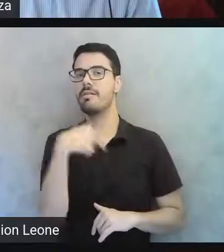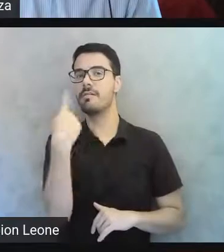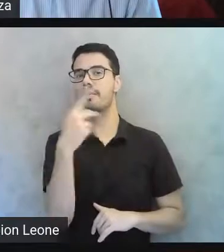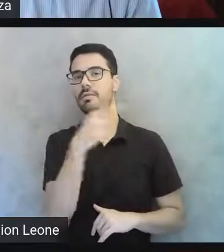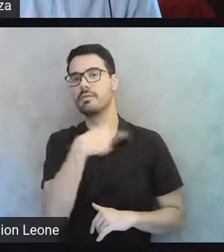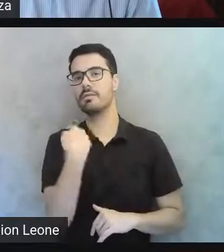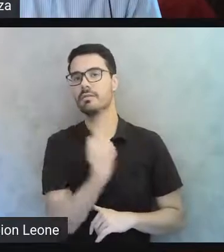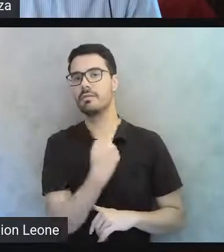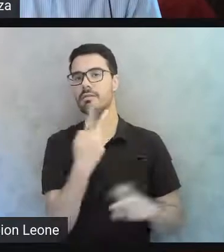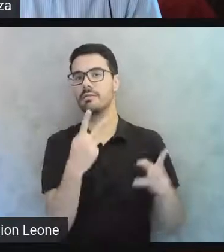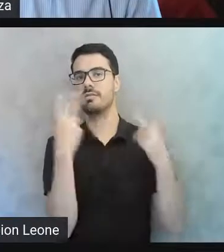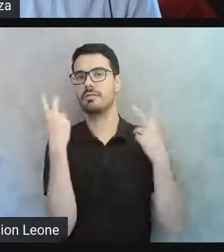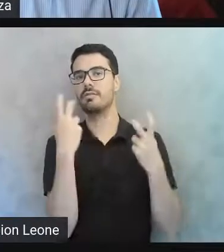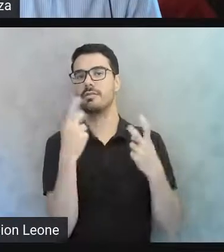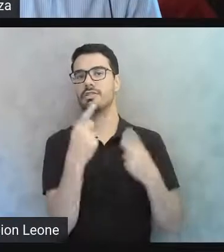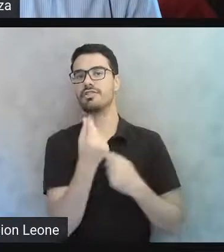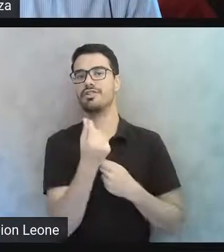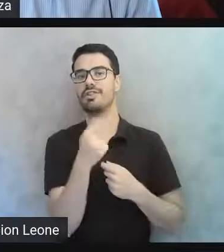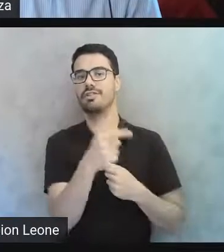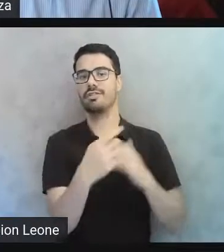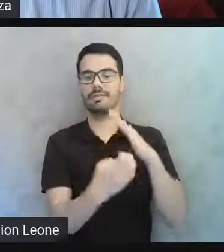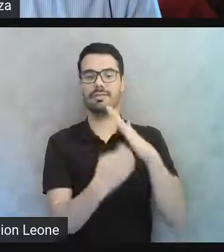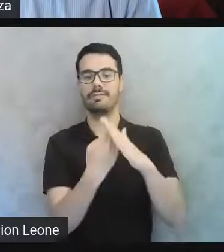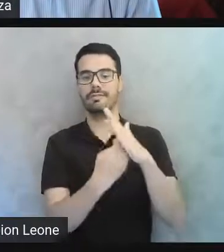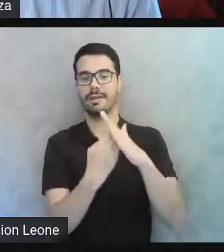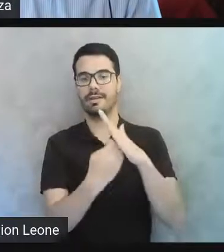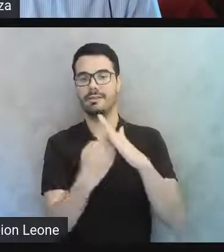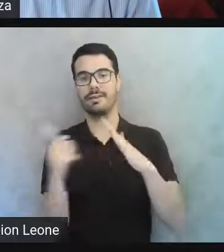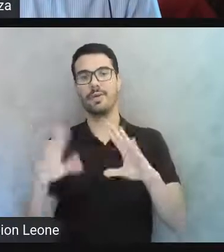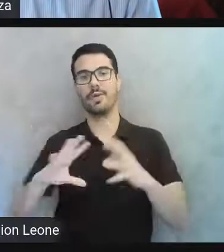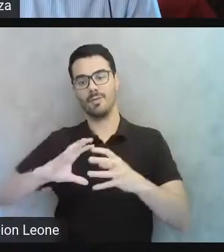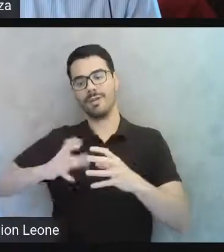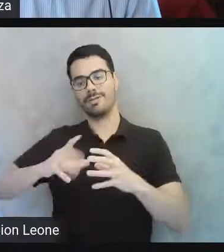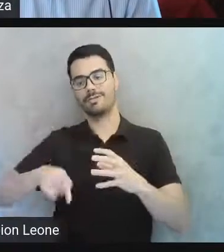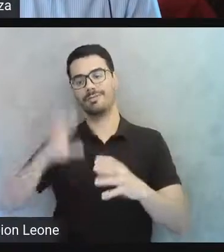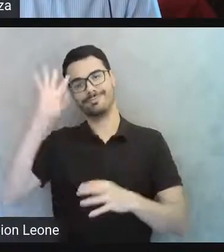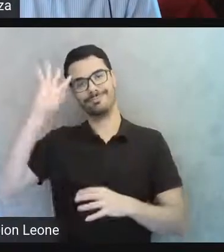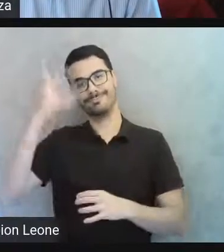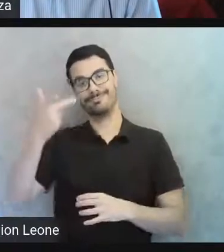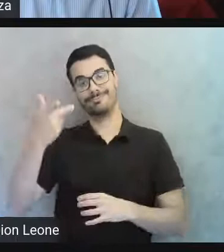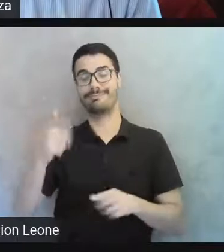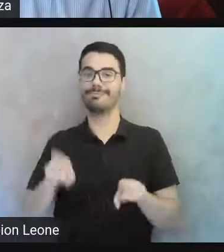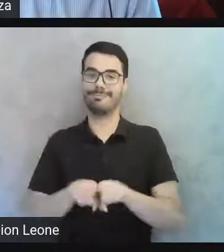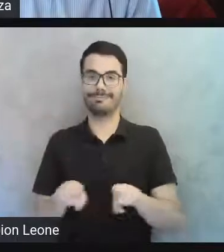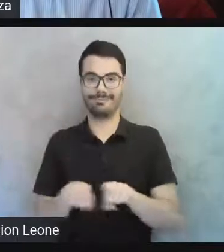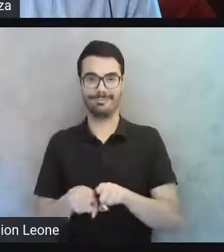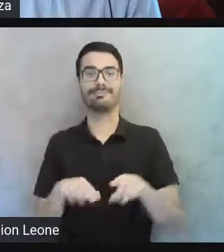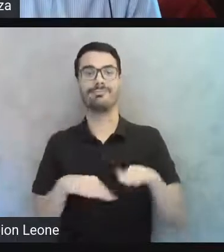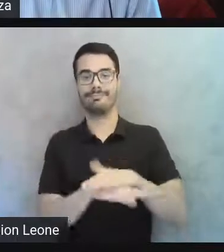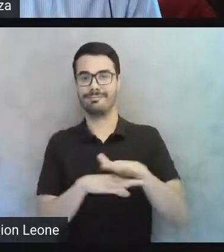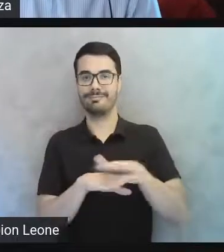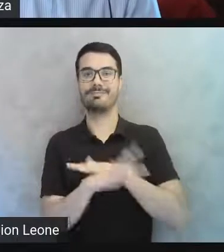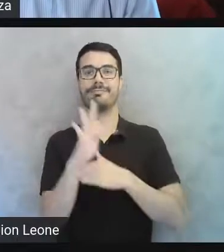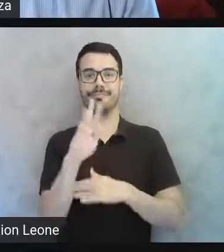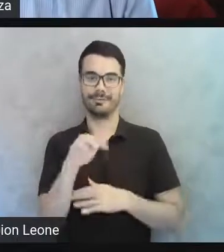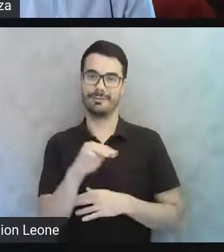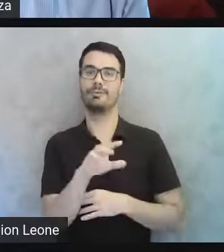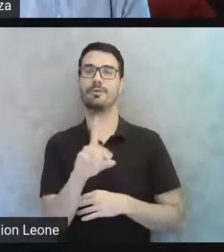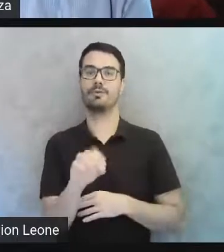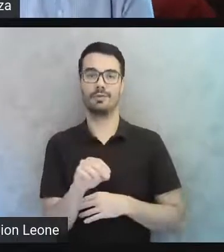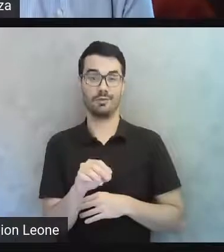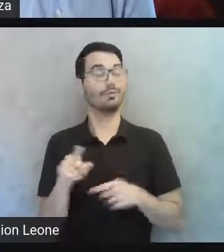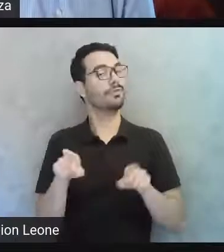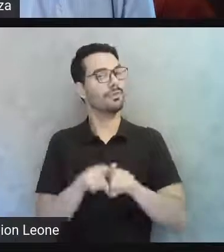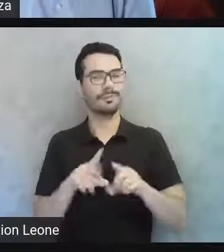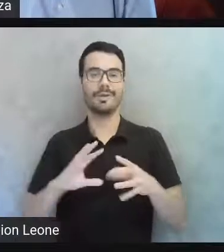o dinheiro que vinha pelas empresas era sempre mediado por cúpulas partidárias. Assim também o que vem pelo fundo partidário e fundo eleitoral é mediado por cúpulas